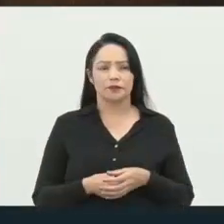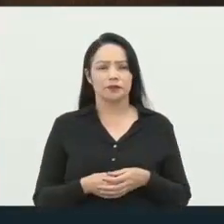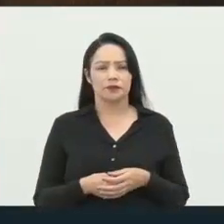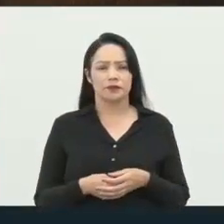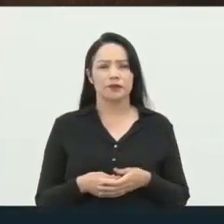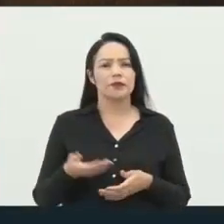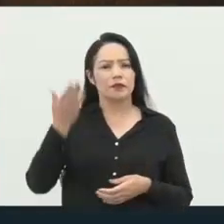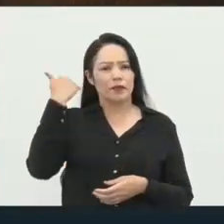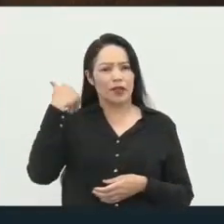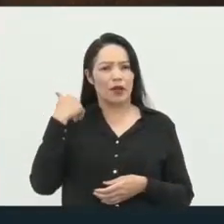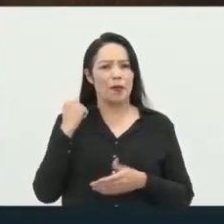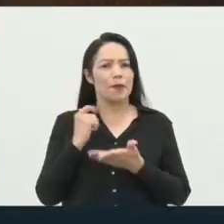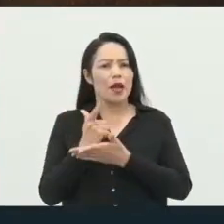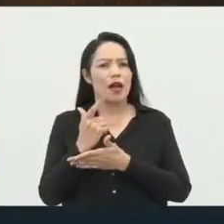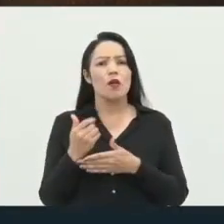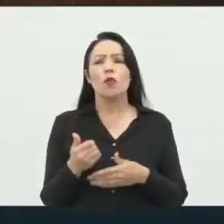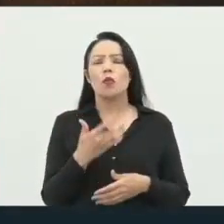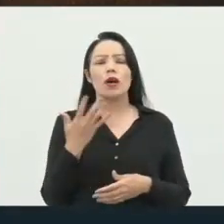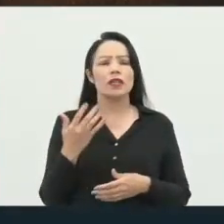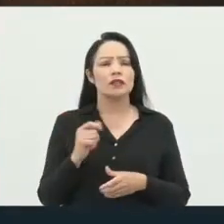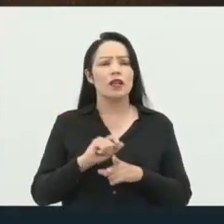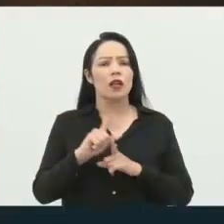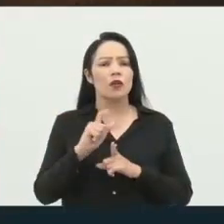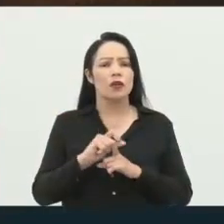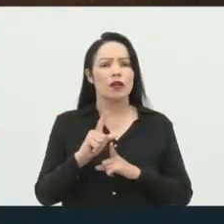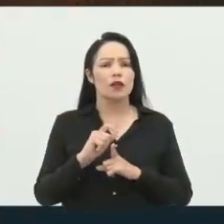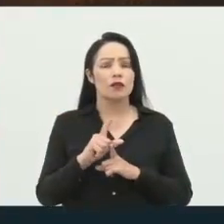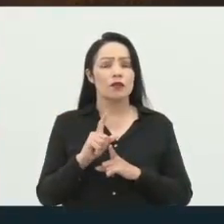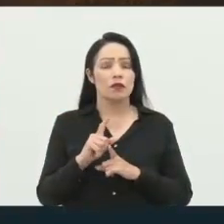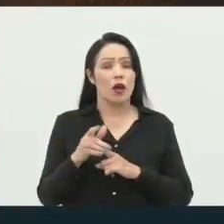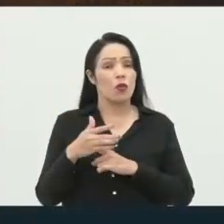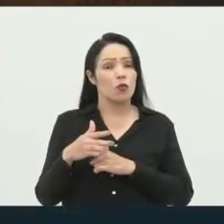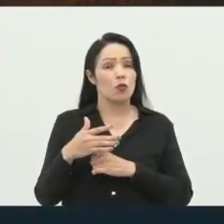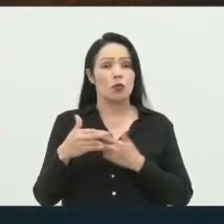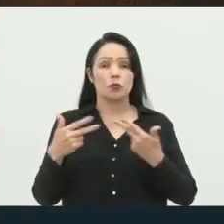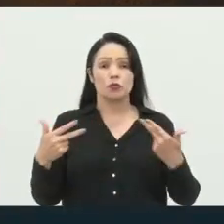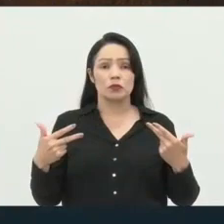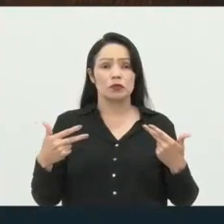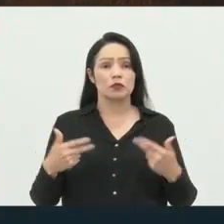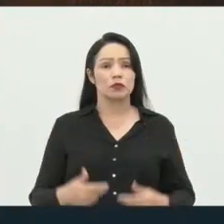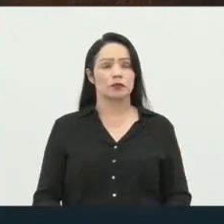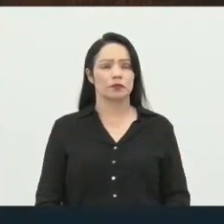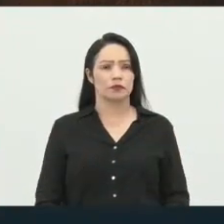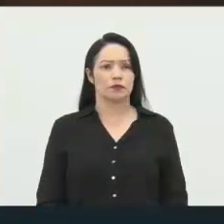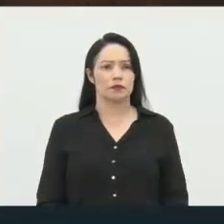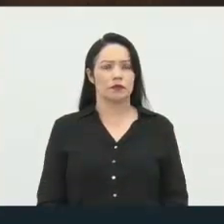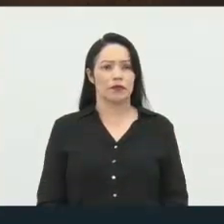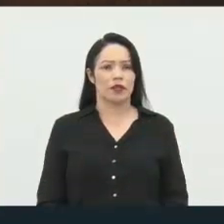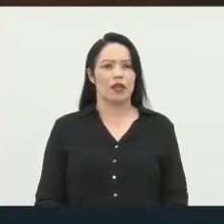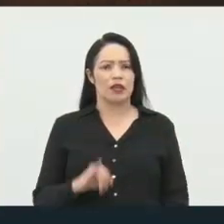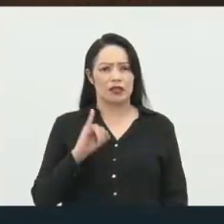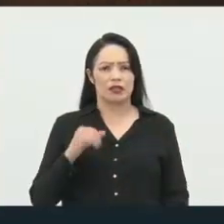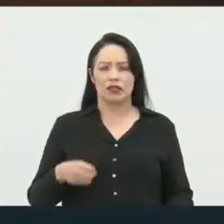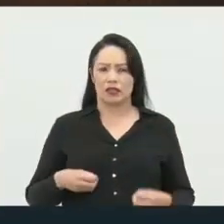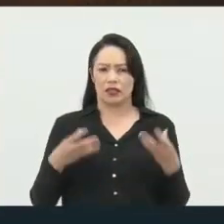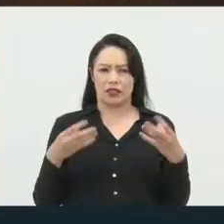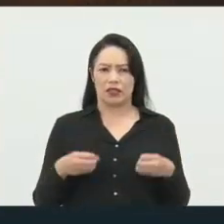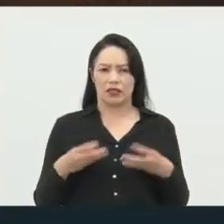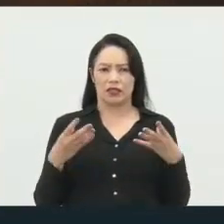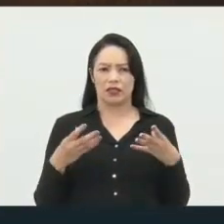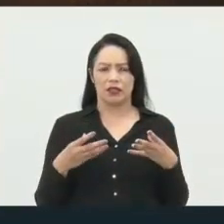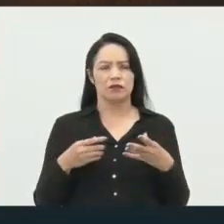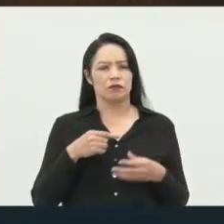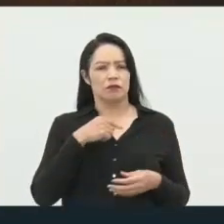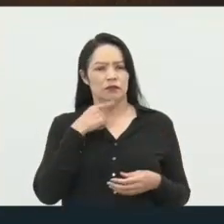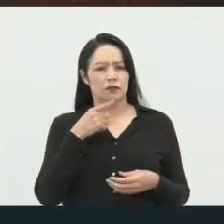pagava de de locação desse mesmo equipamento se aproximaru ela gastava era inviável